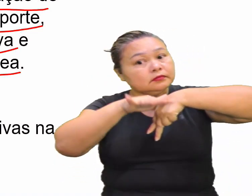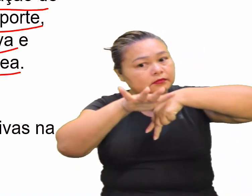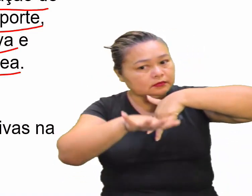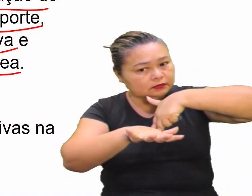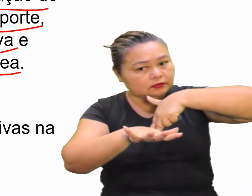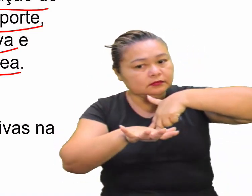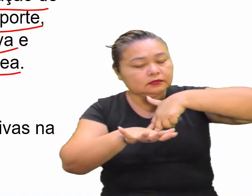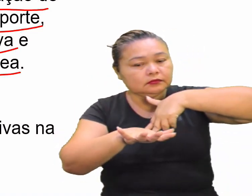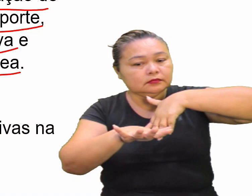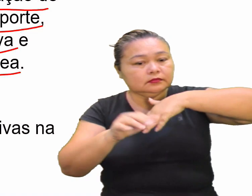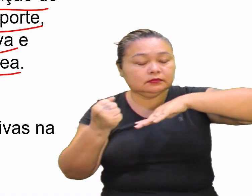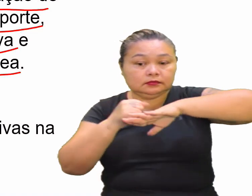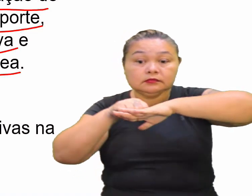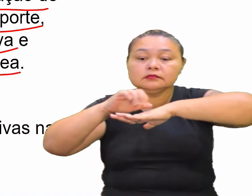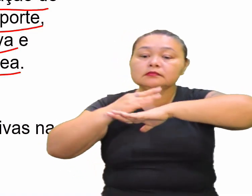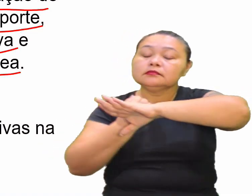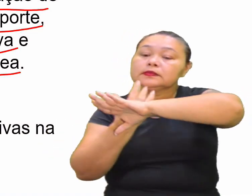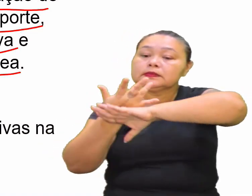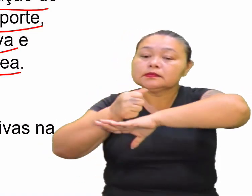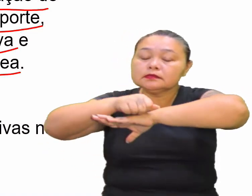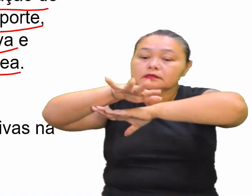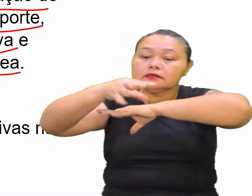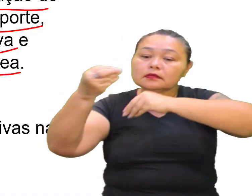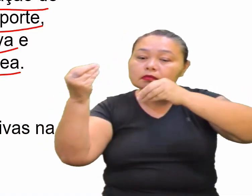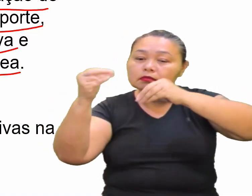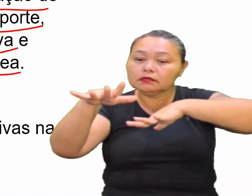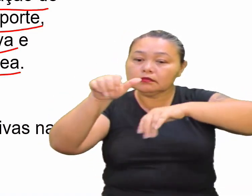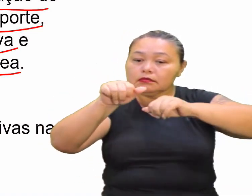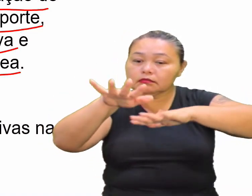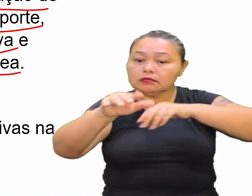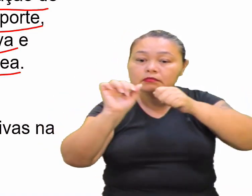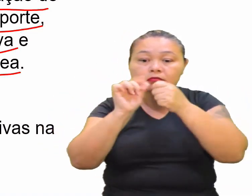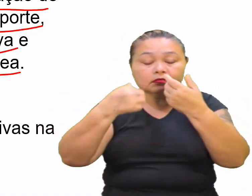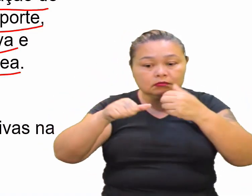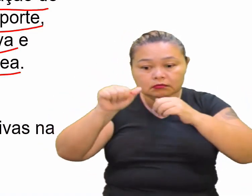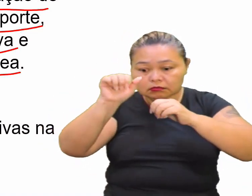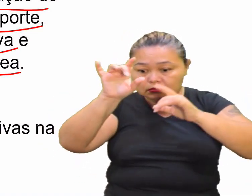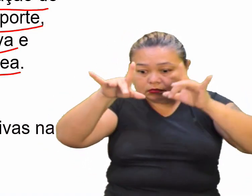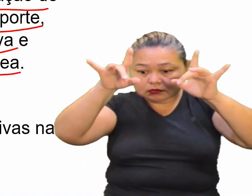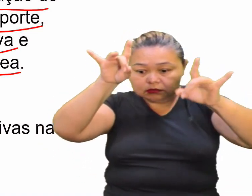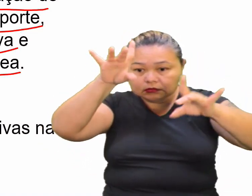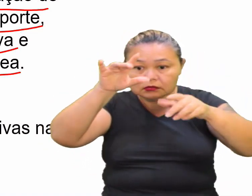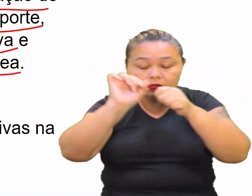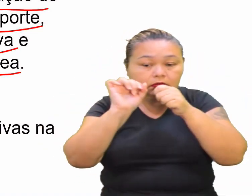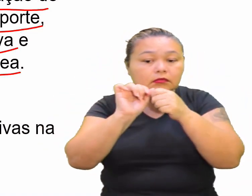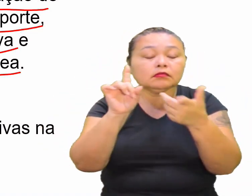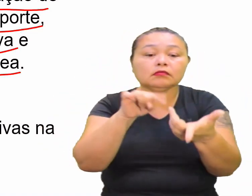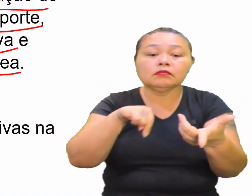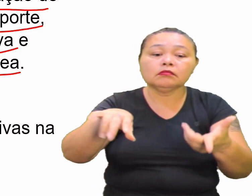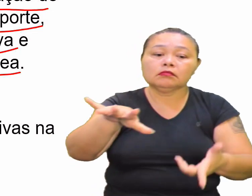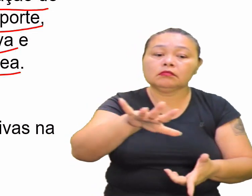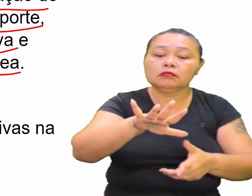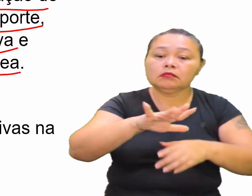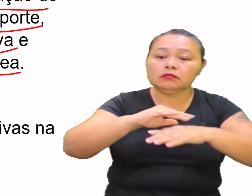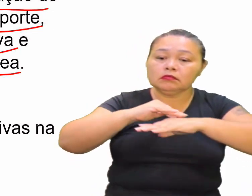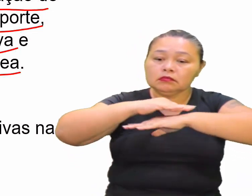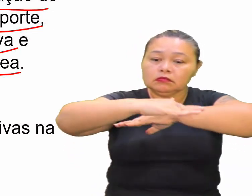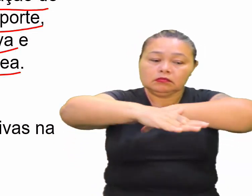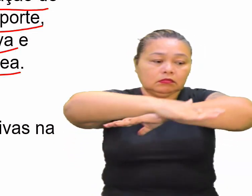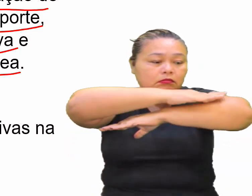decompositoras, as fixadoras de nitrogênio. Isso que eu queria lembrar, as fixadoras de nitrogênio já vão permitir com que